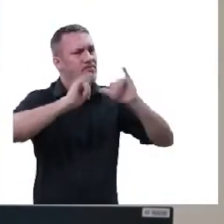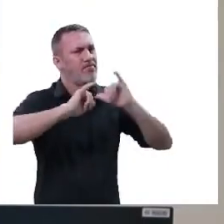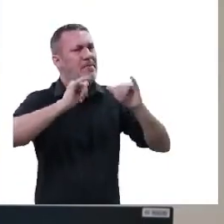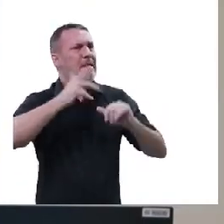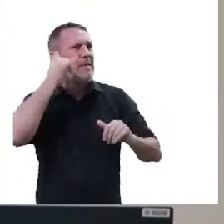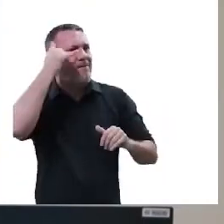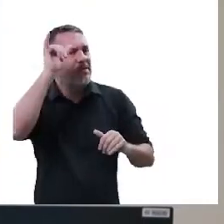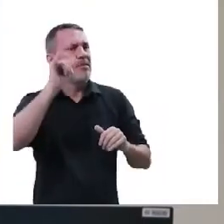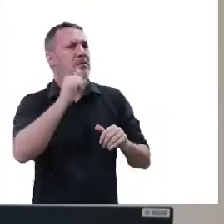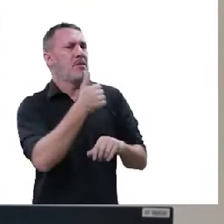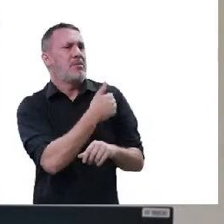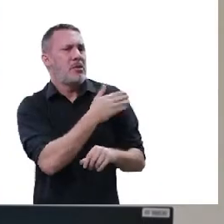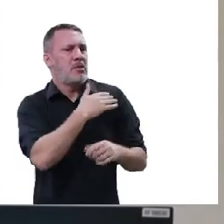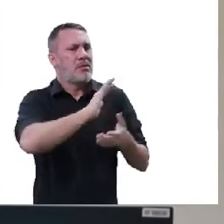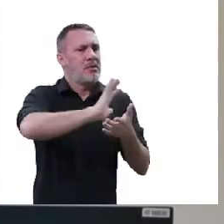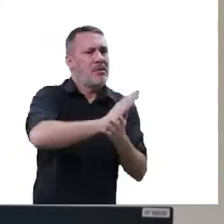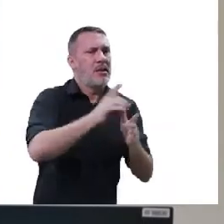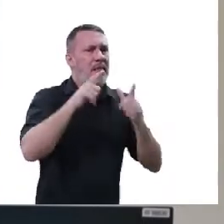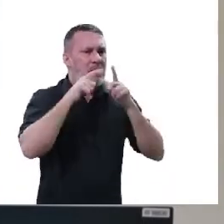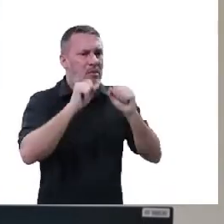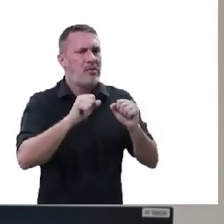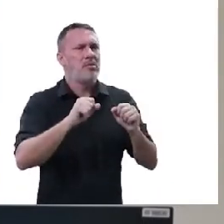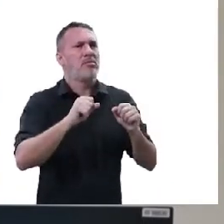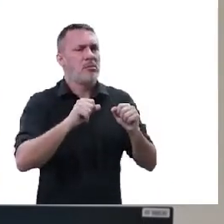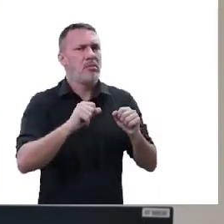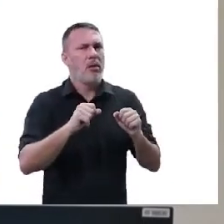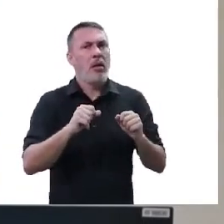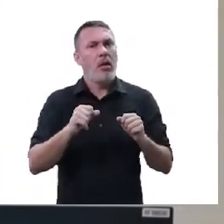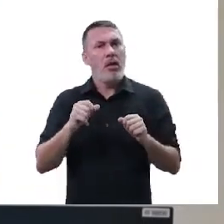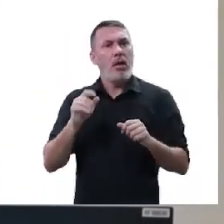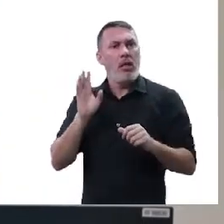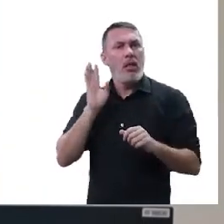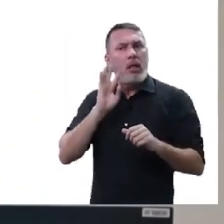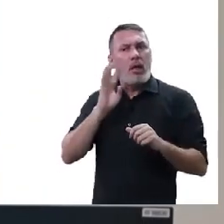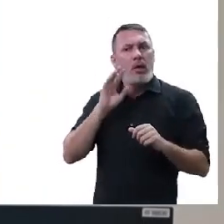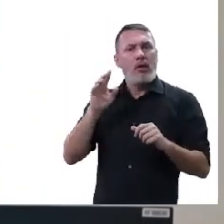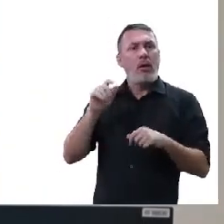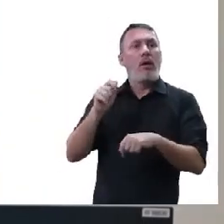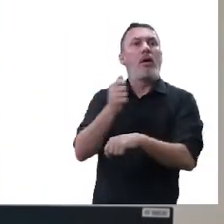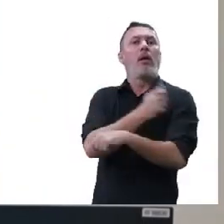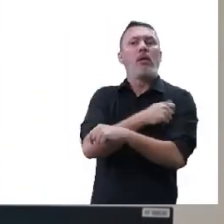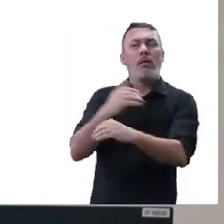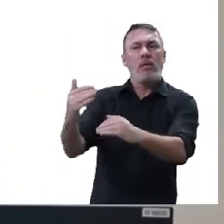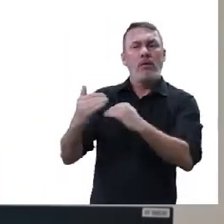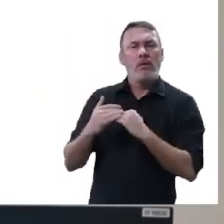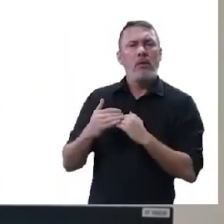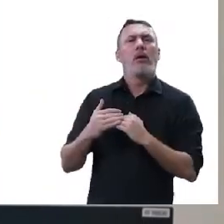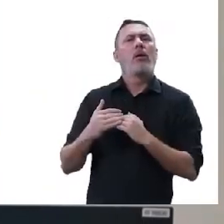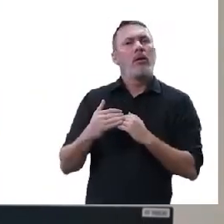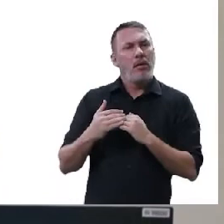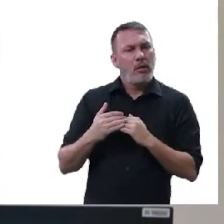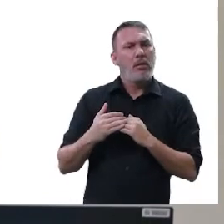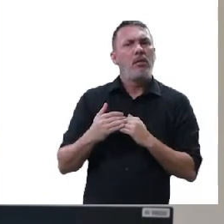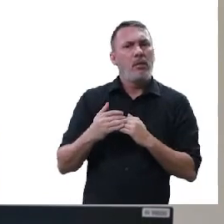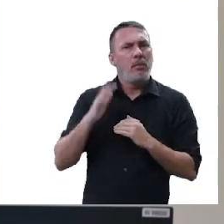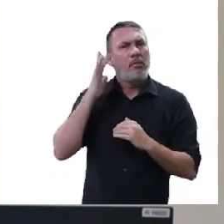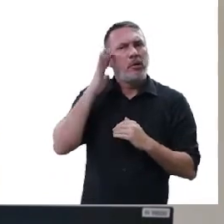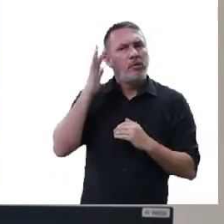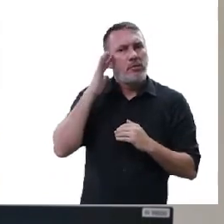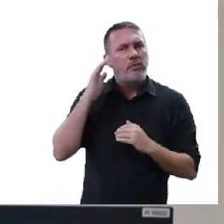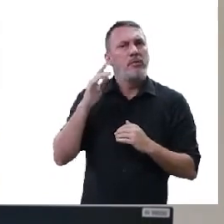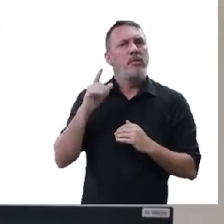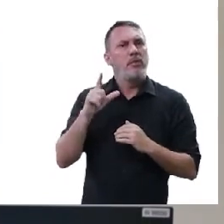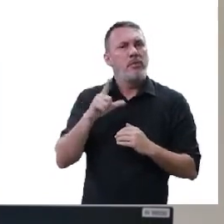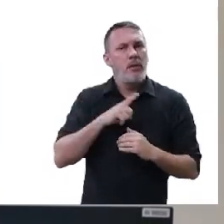linguístico. Ela poderia educar a sociedade. Professor, ele disse, achei muito bacana a forma que eu... Perceba o peso que é